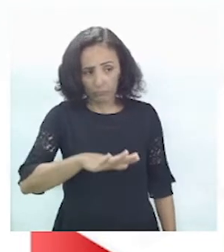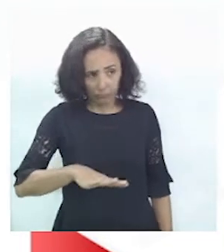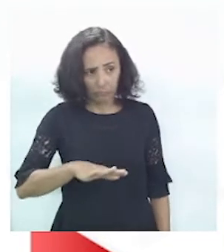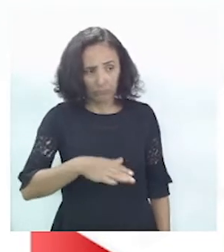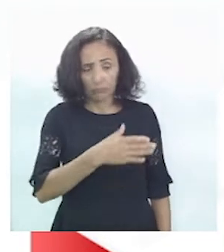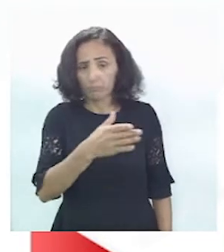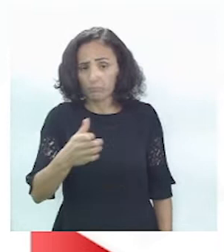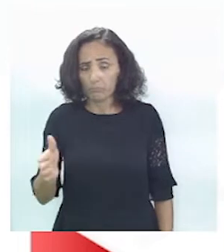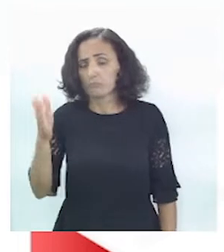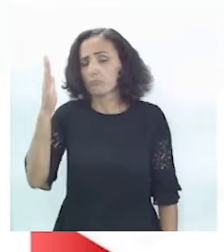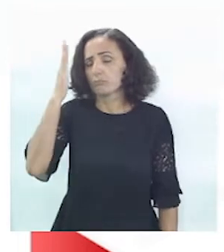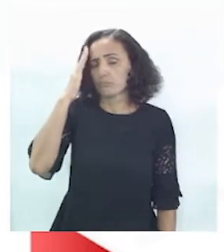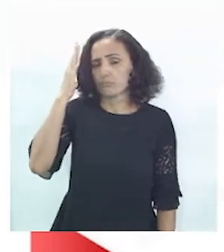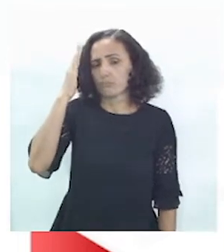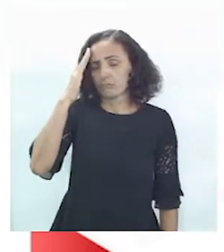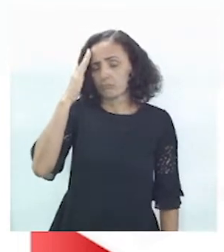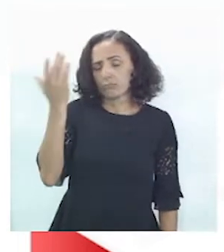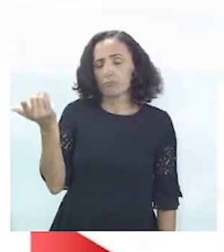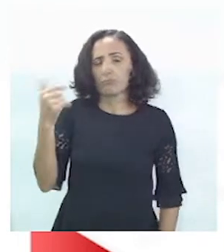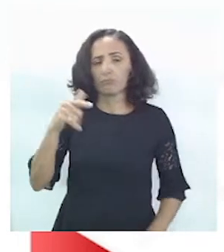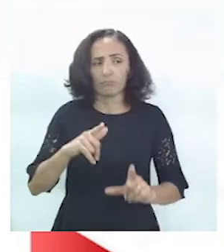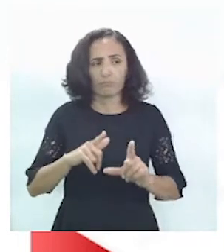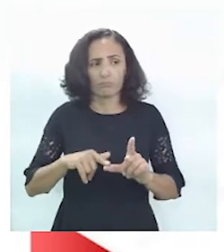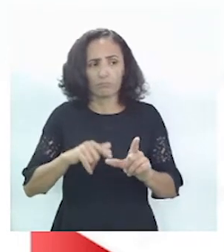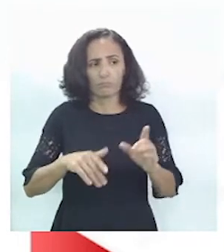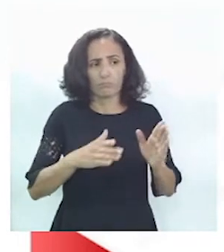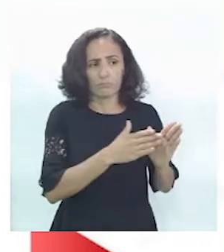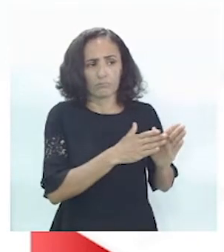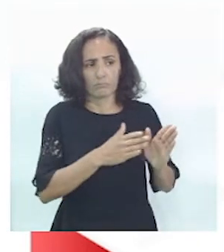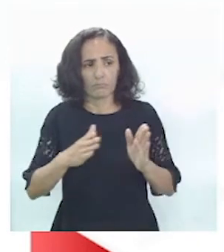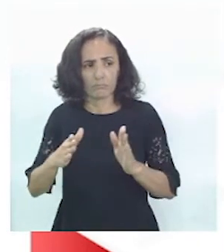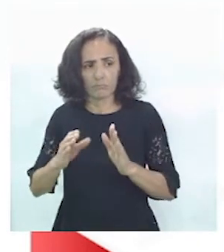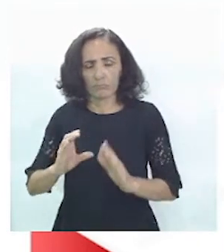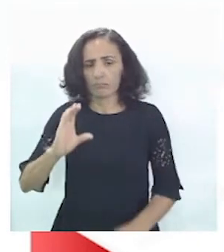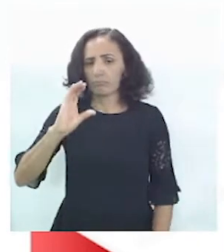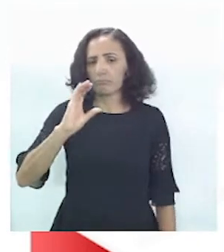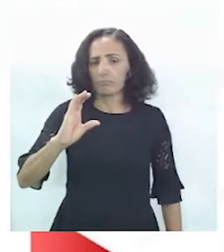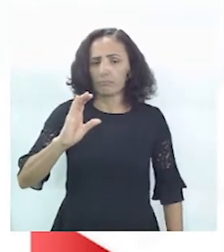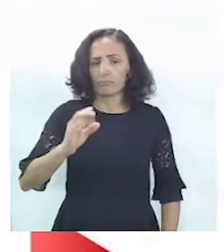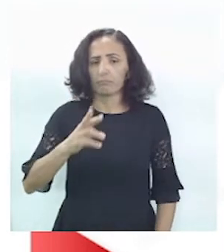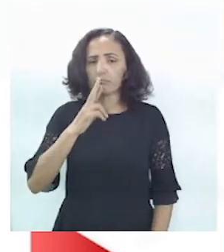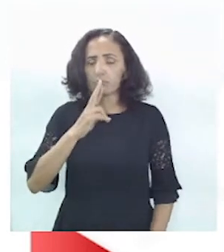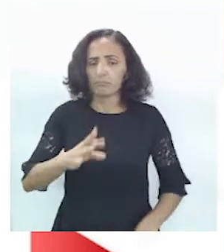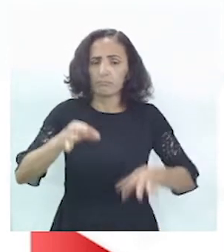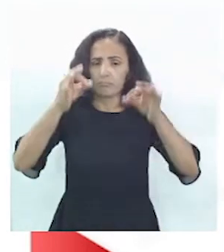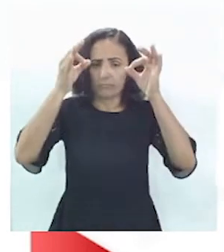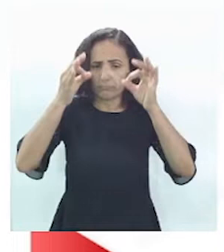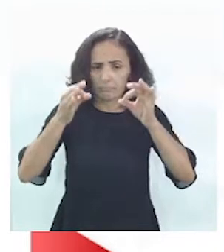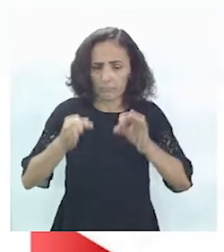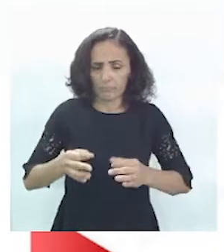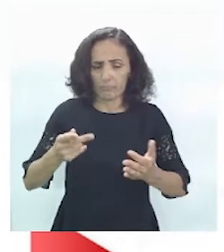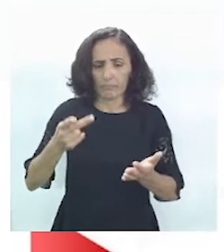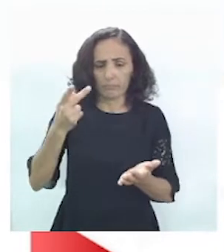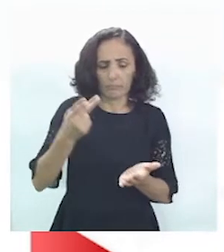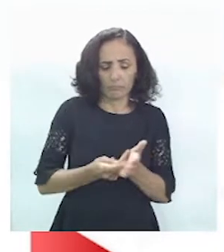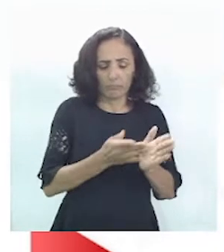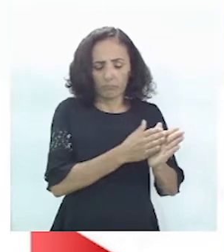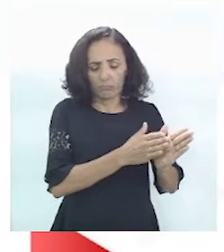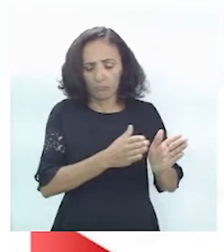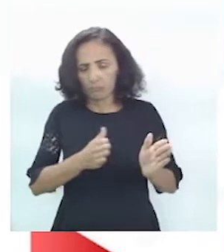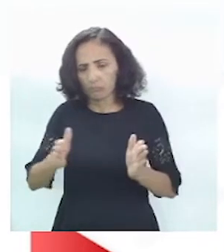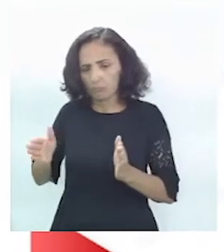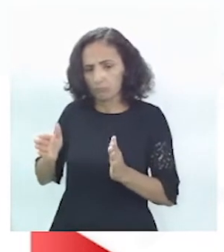assim, existe uma supressão da vegetação nativa local e, por consequência, a perda